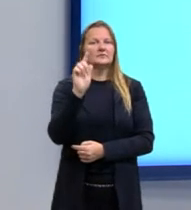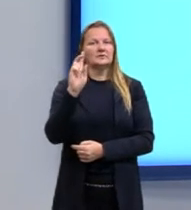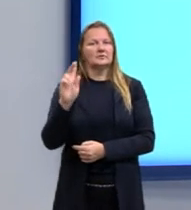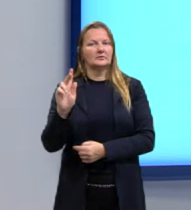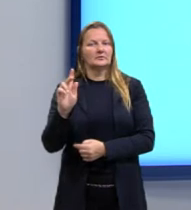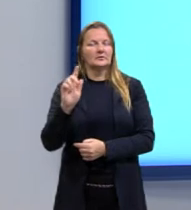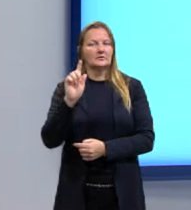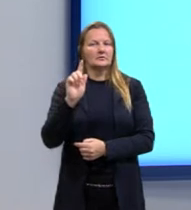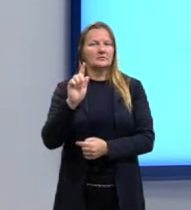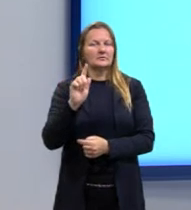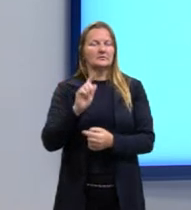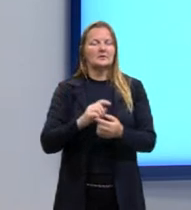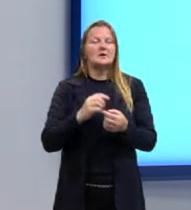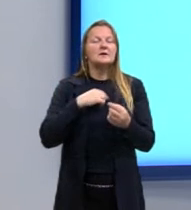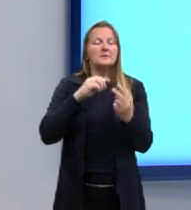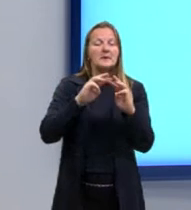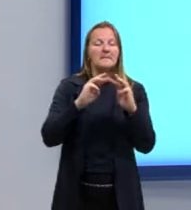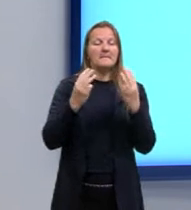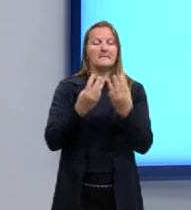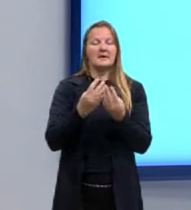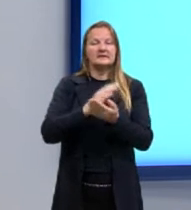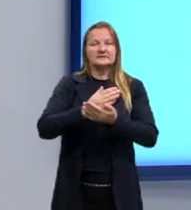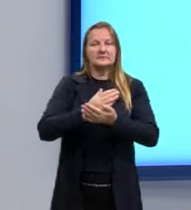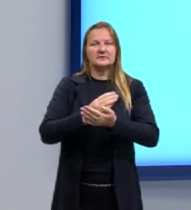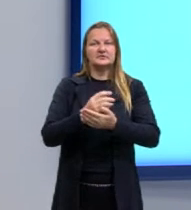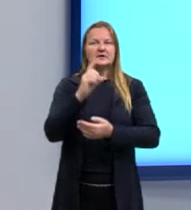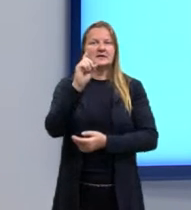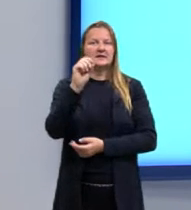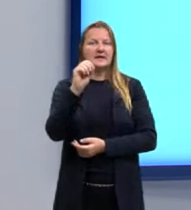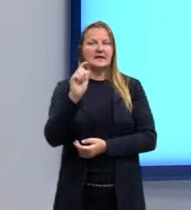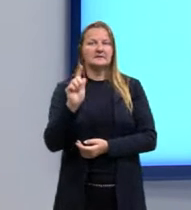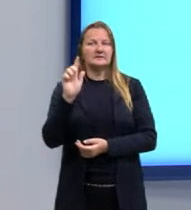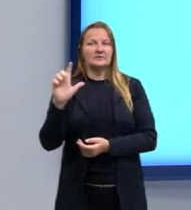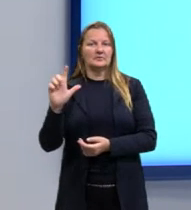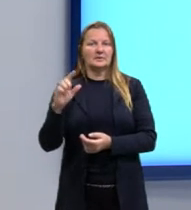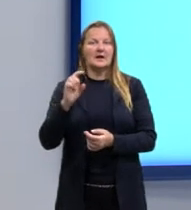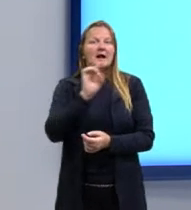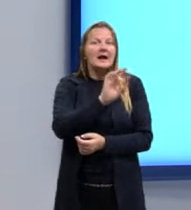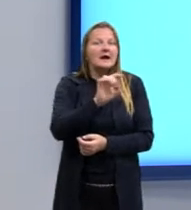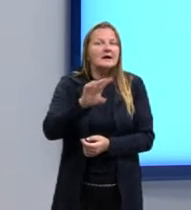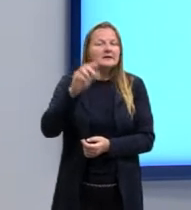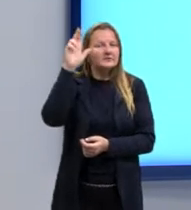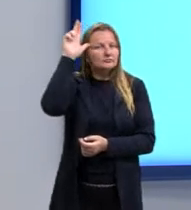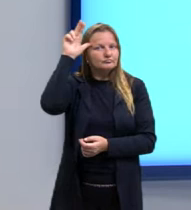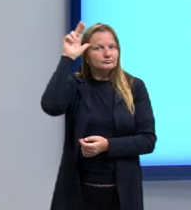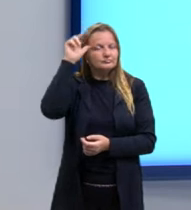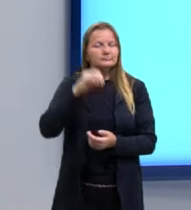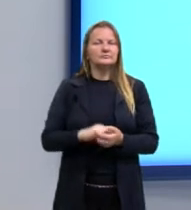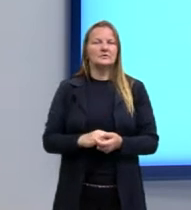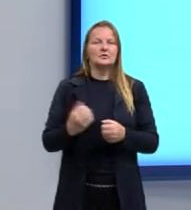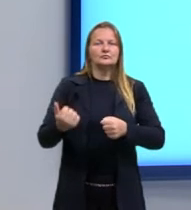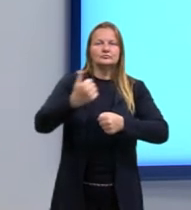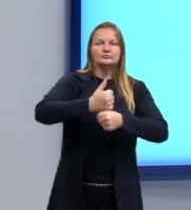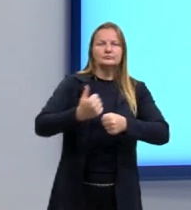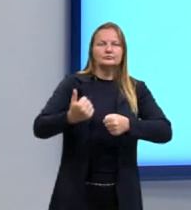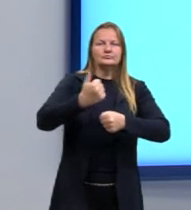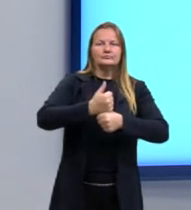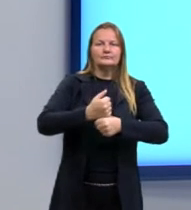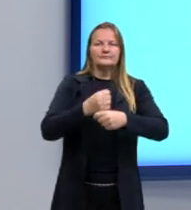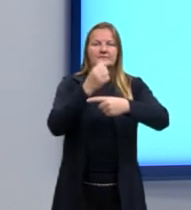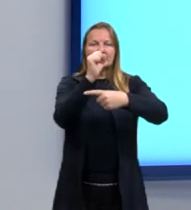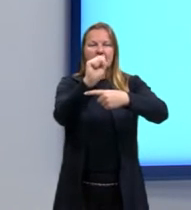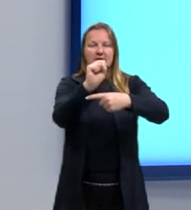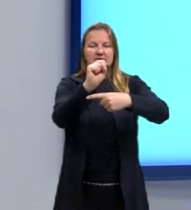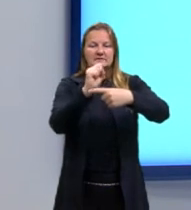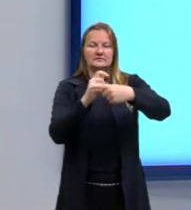a massa média de 10 Kg por Coelho Então é só fazer a substituição né esse sobre